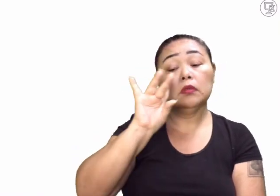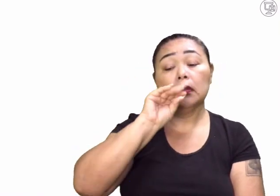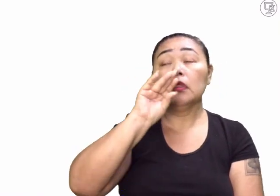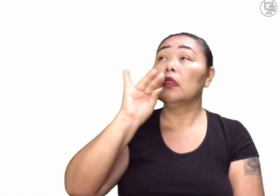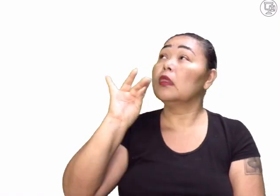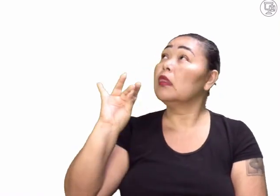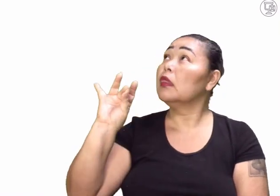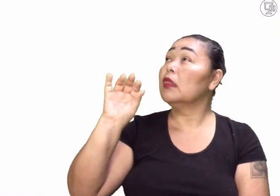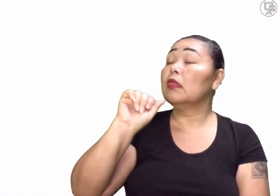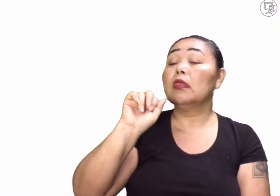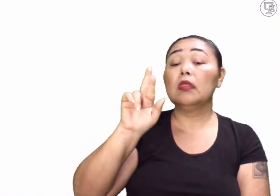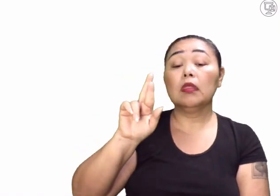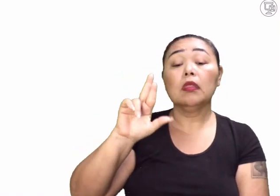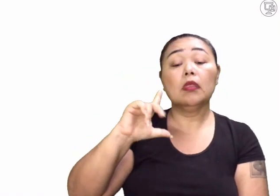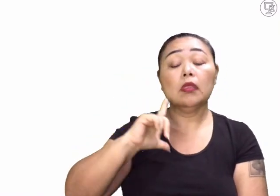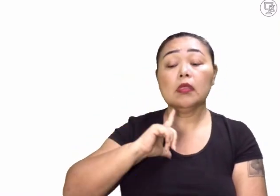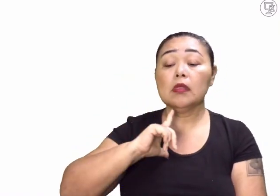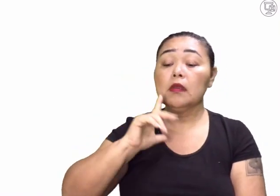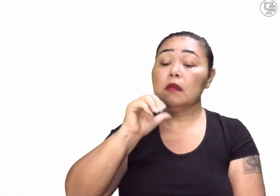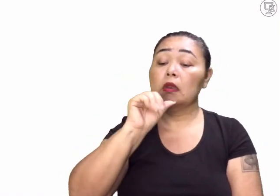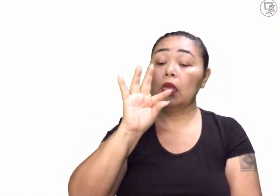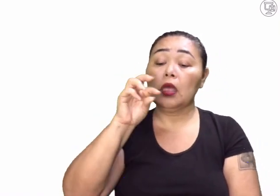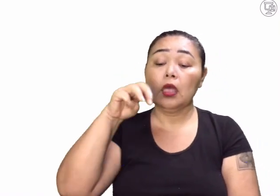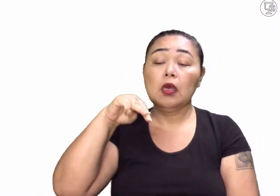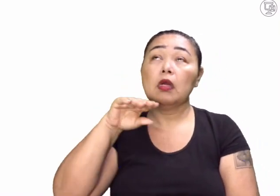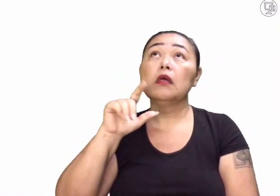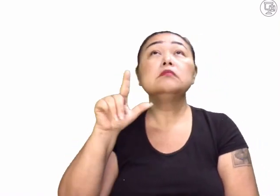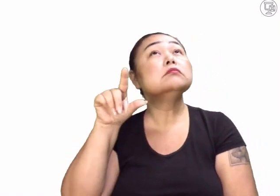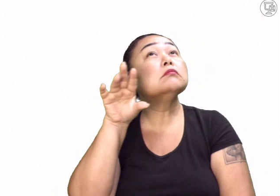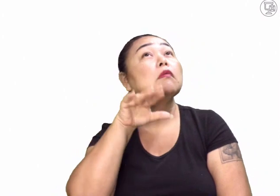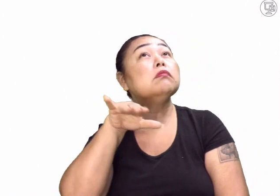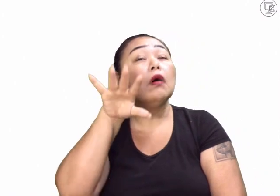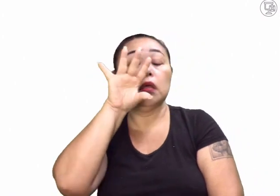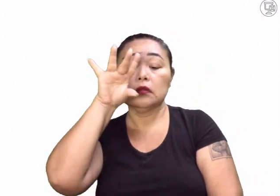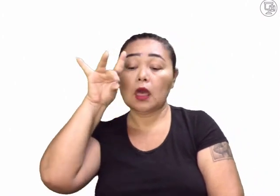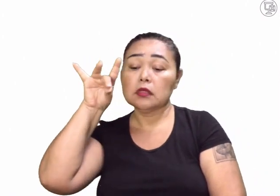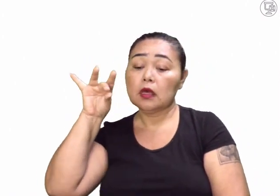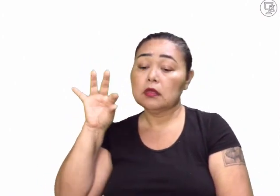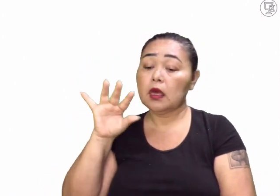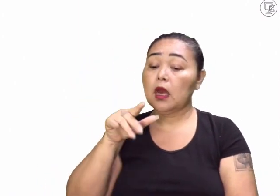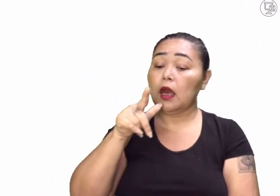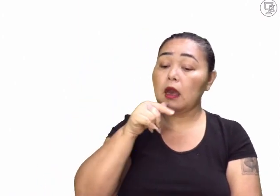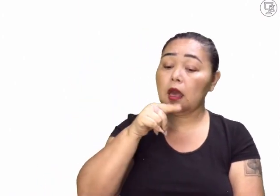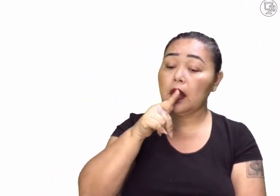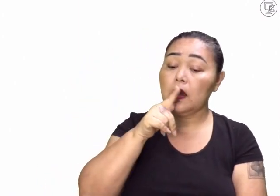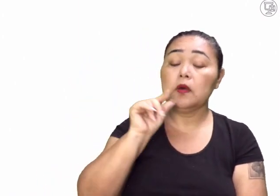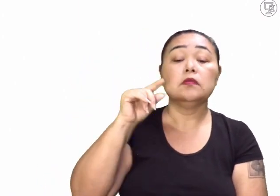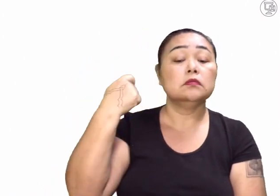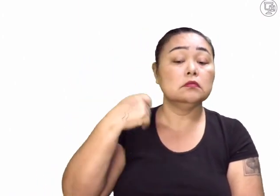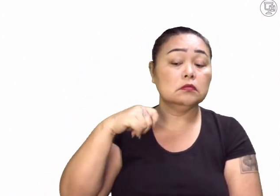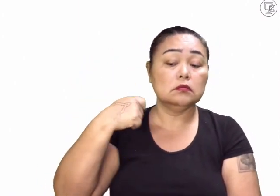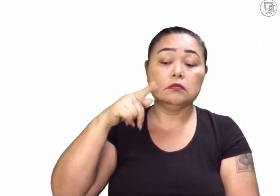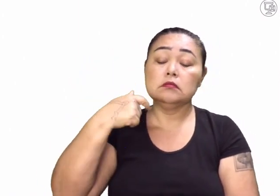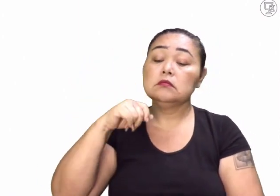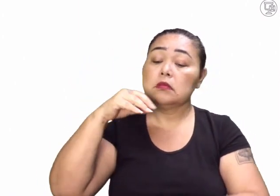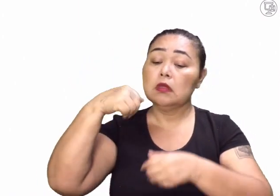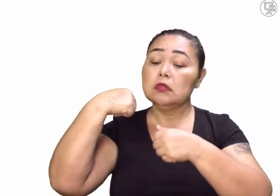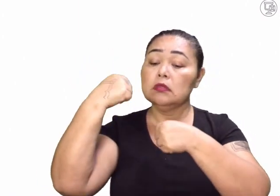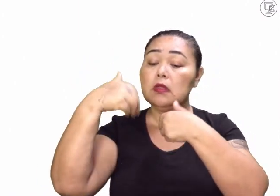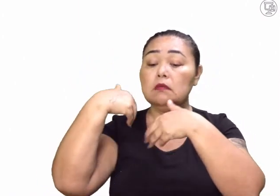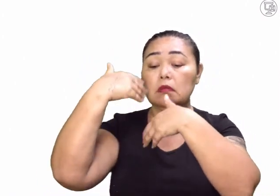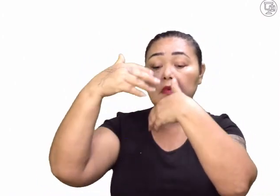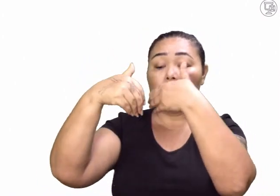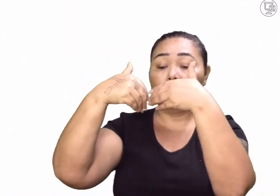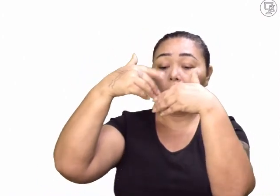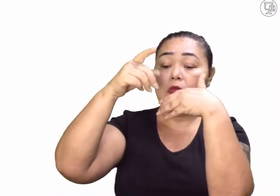Nós estamos com a atmosfera cheia de água, Exatamente. ok? Que precipita em forma de